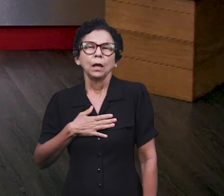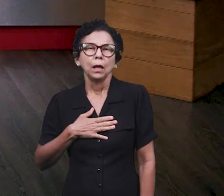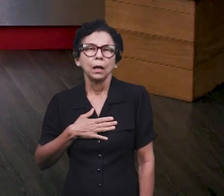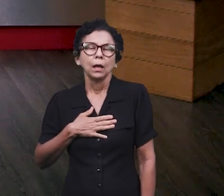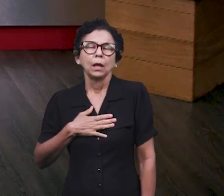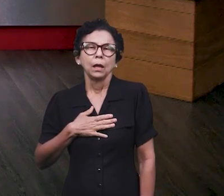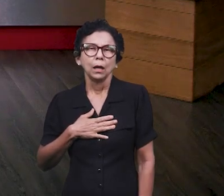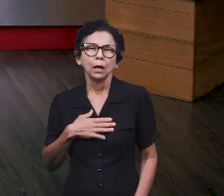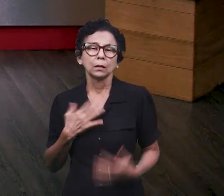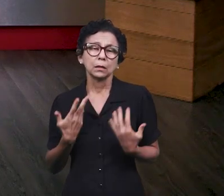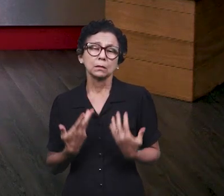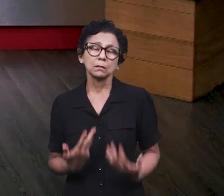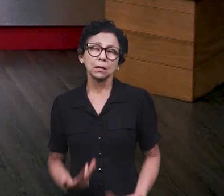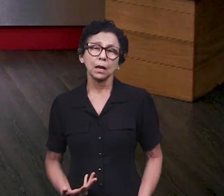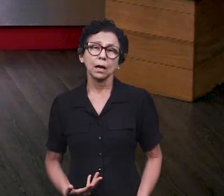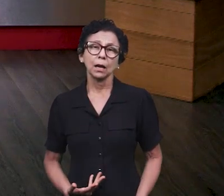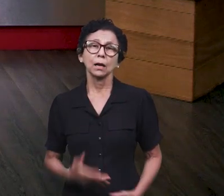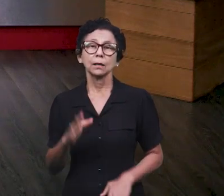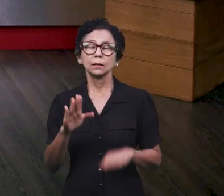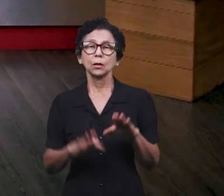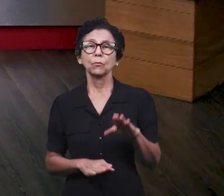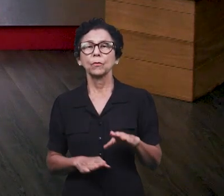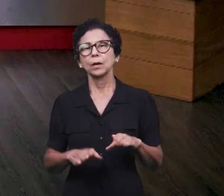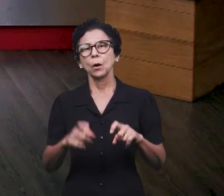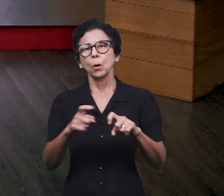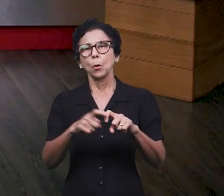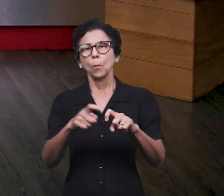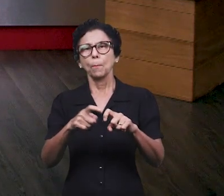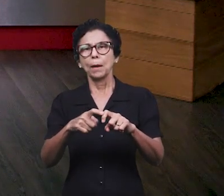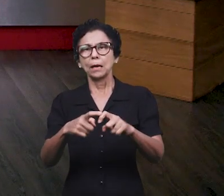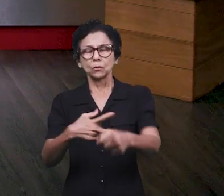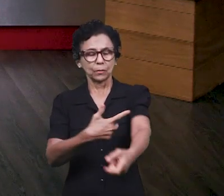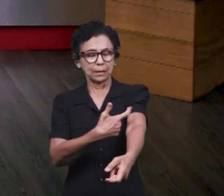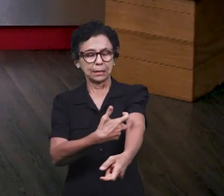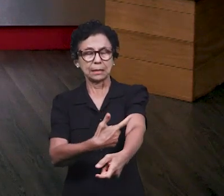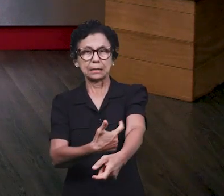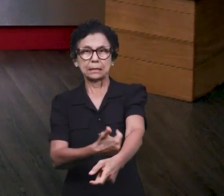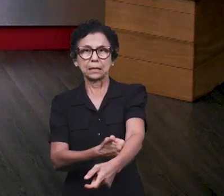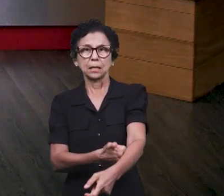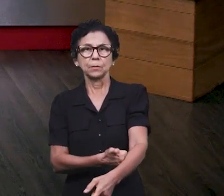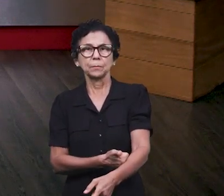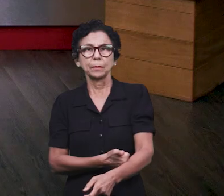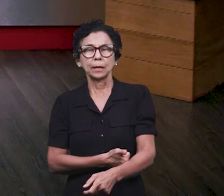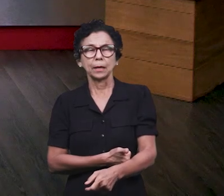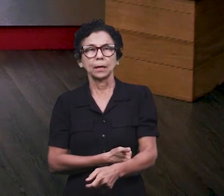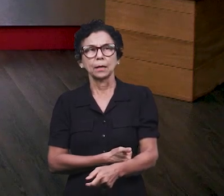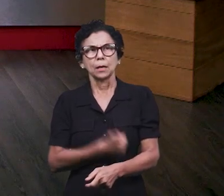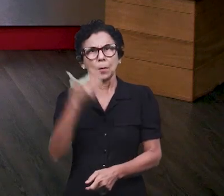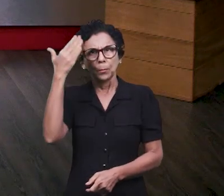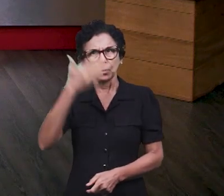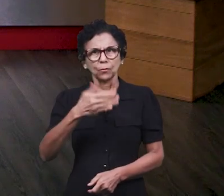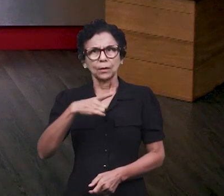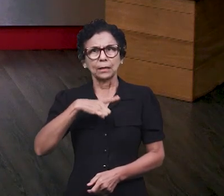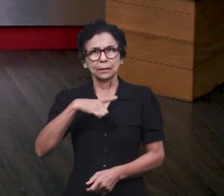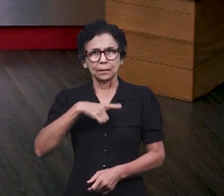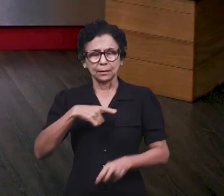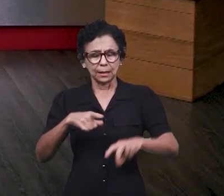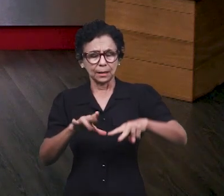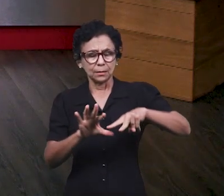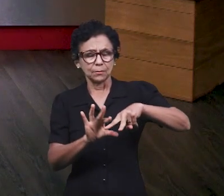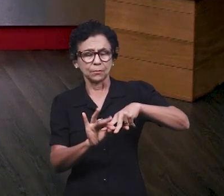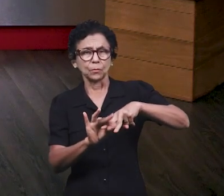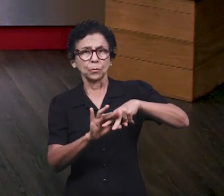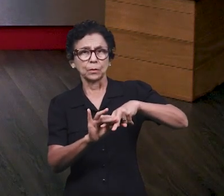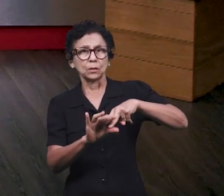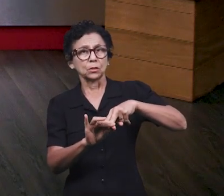alguns exames de sangue, não para comprovar a fibromialgia, mas para afastar outros problemas que também possam